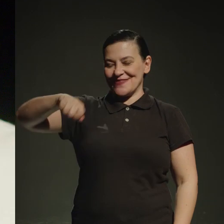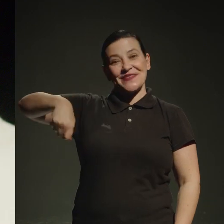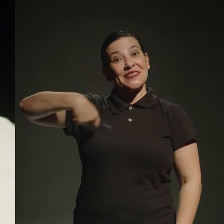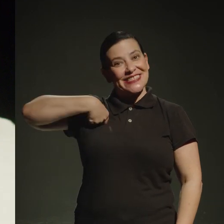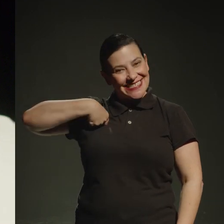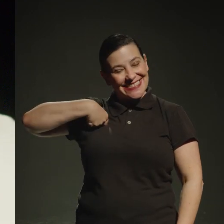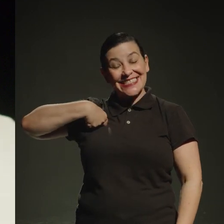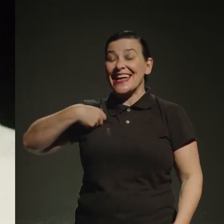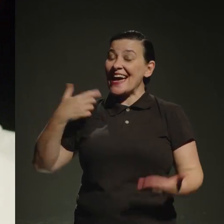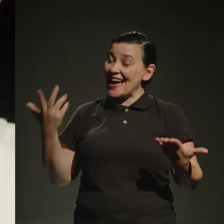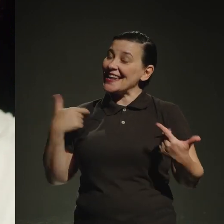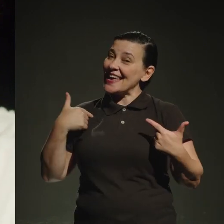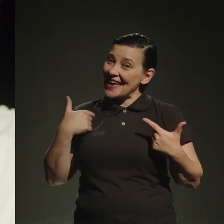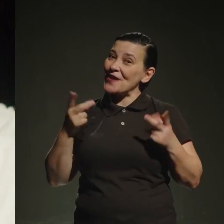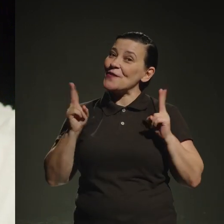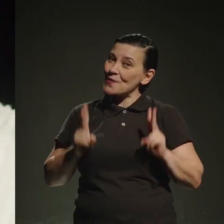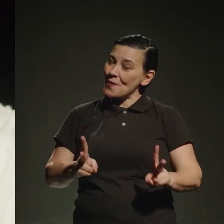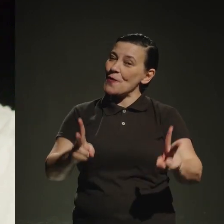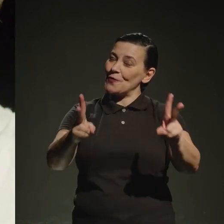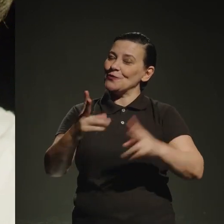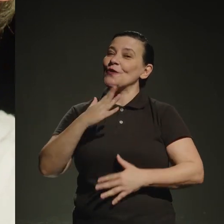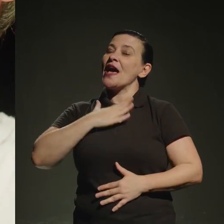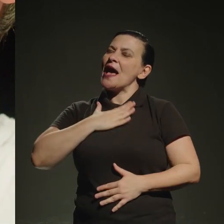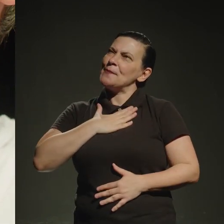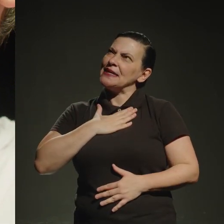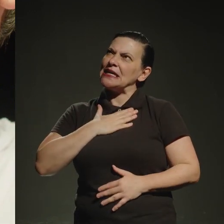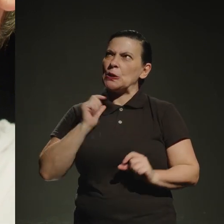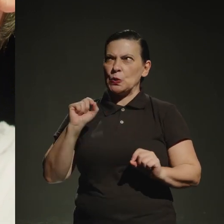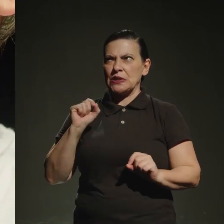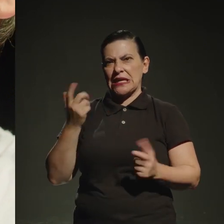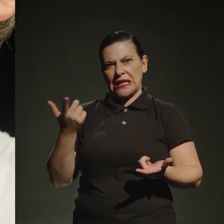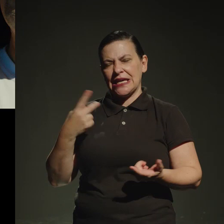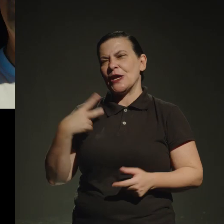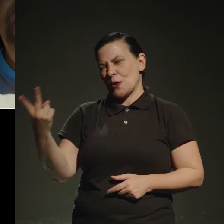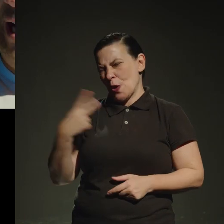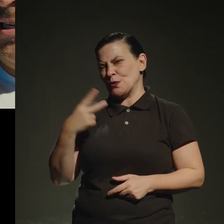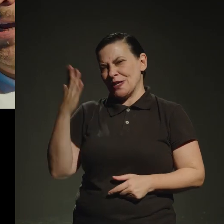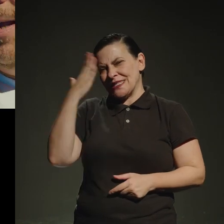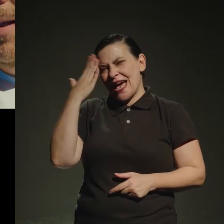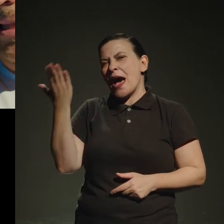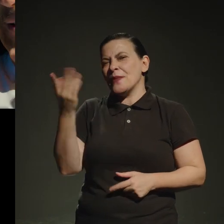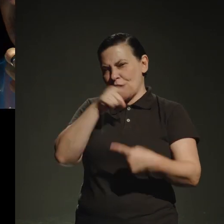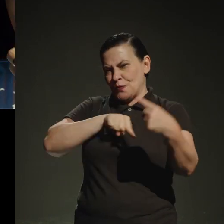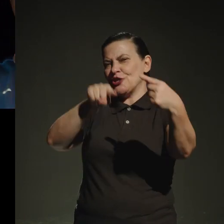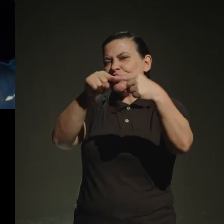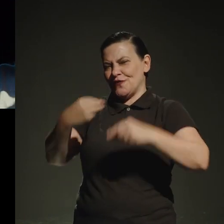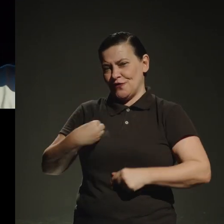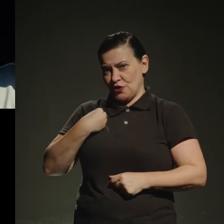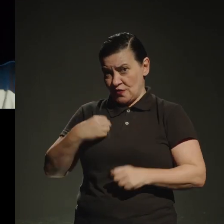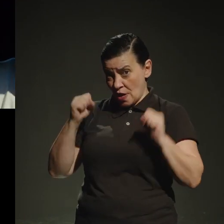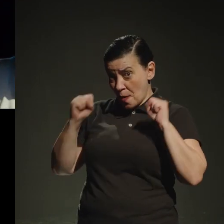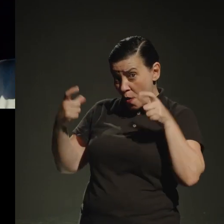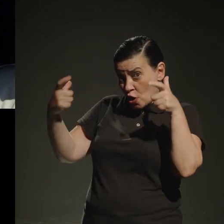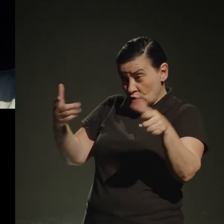corcel Rocinante de tal, que lá fora encontra-se em merecido repouso, visto que... Não... Isso não interessa, né? Então tá. Pois